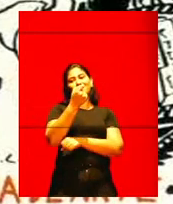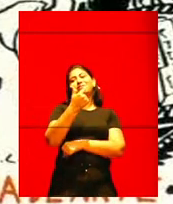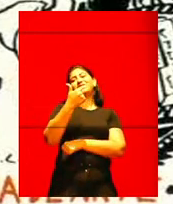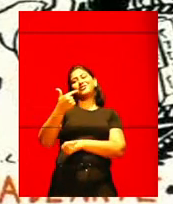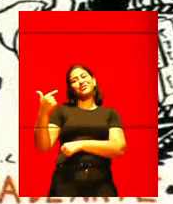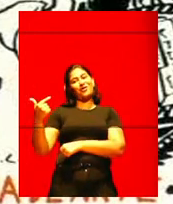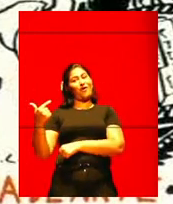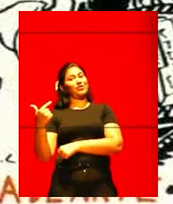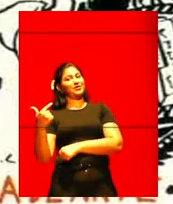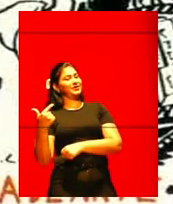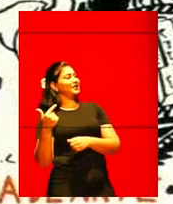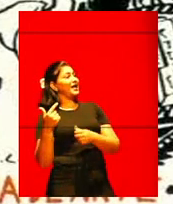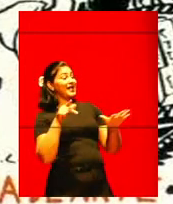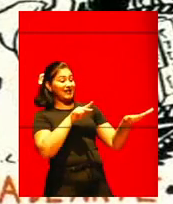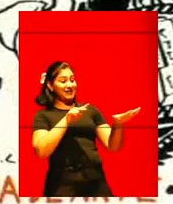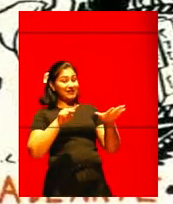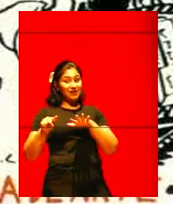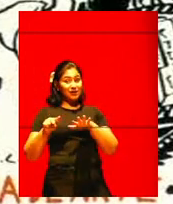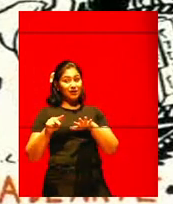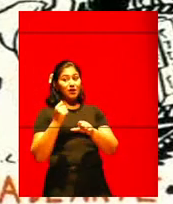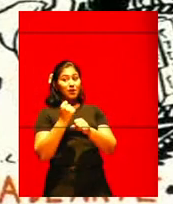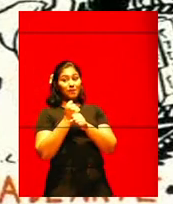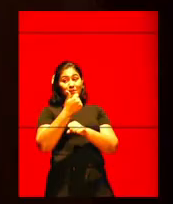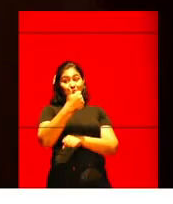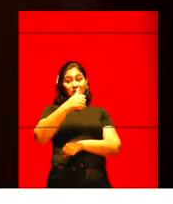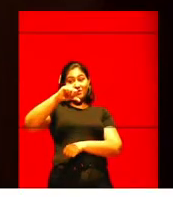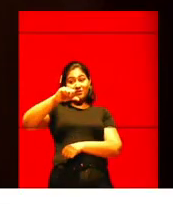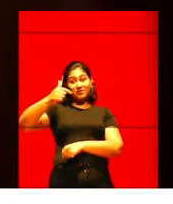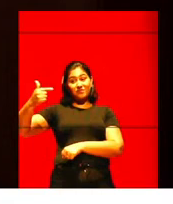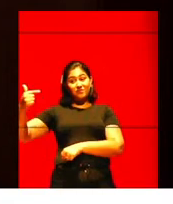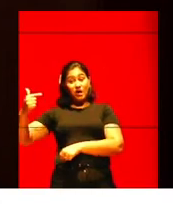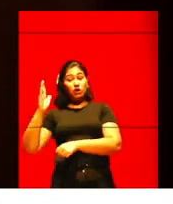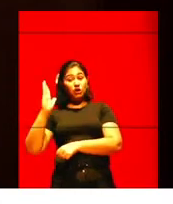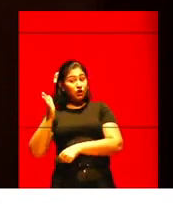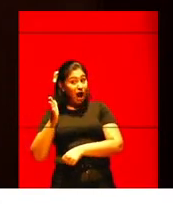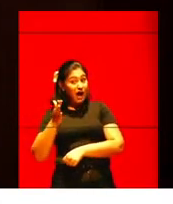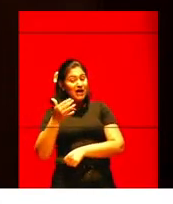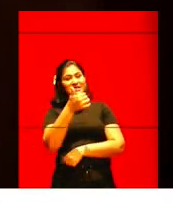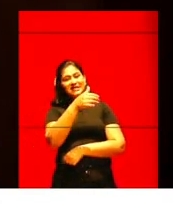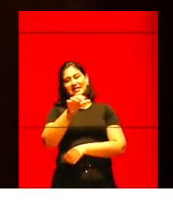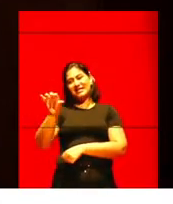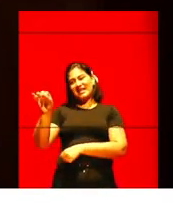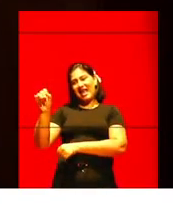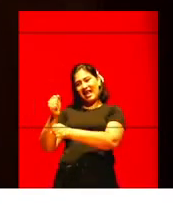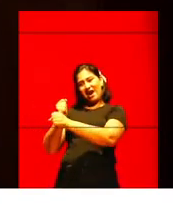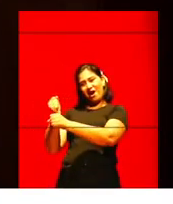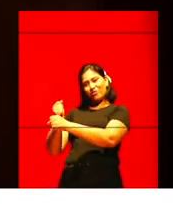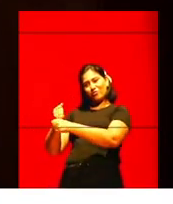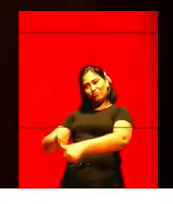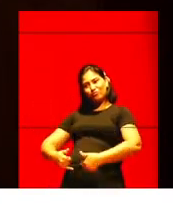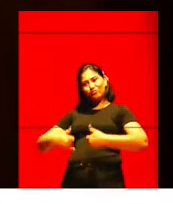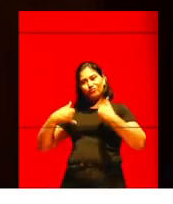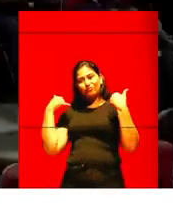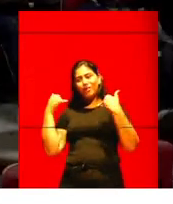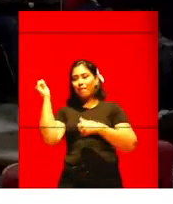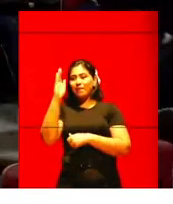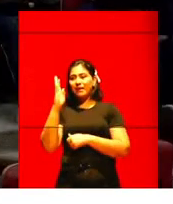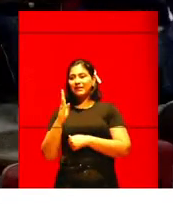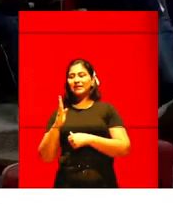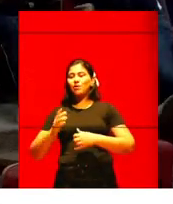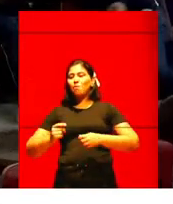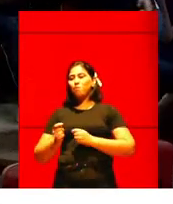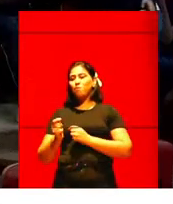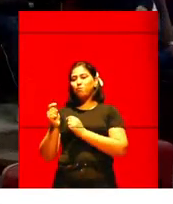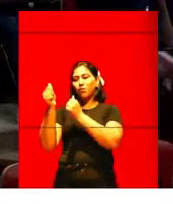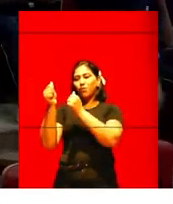2022. A Semana de Arte Moderna é 1922. Tem quantos anos esse ano? 100 anos. O Brasil está em